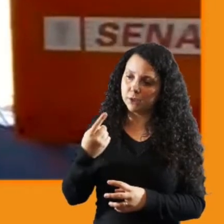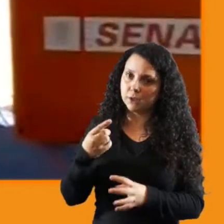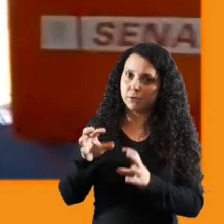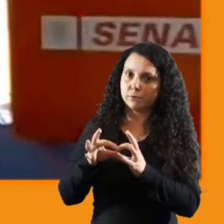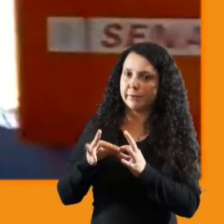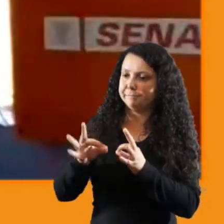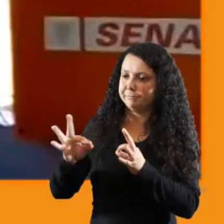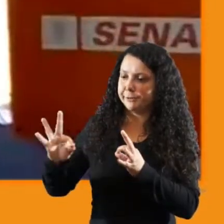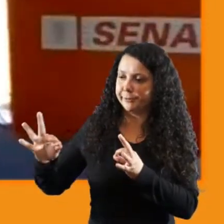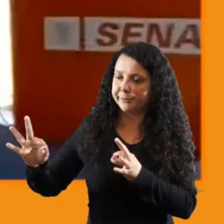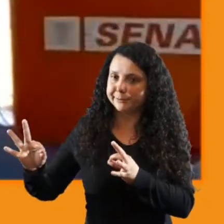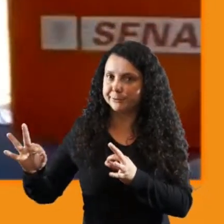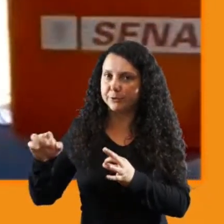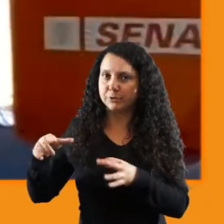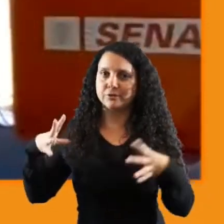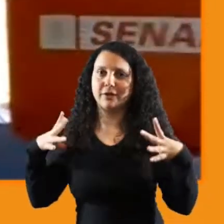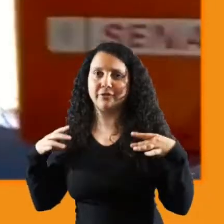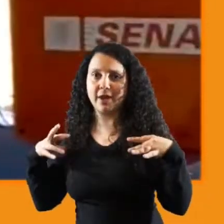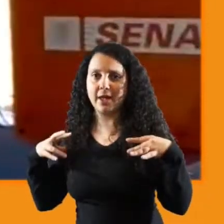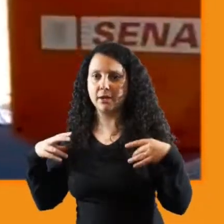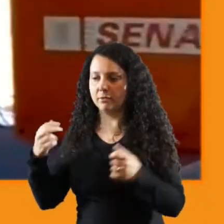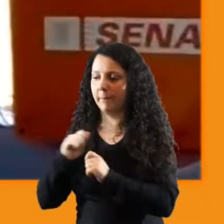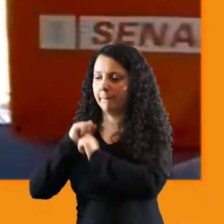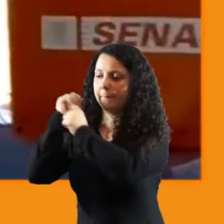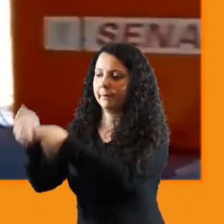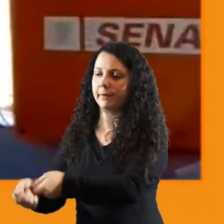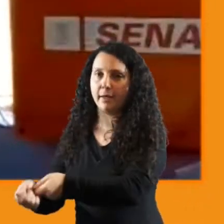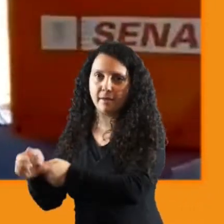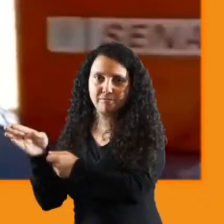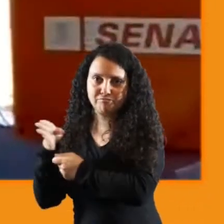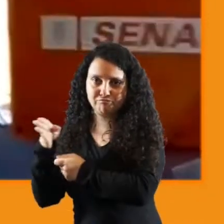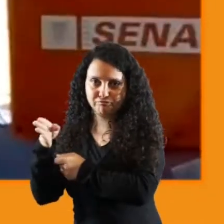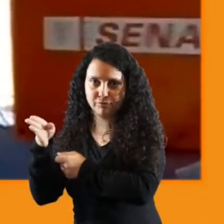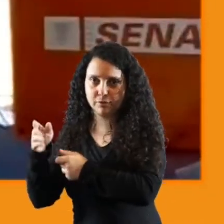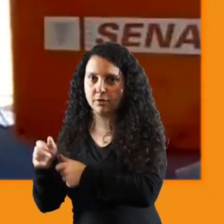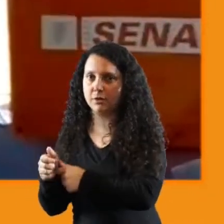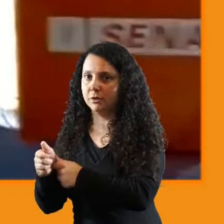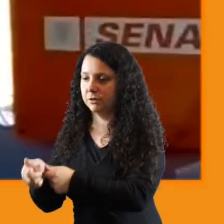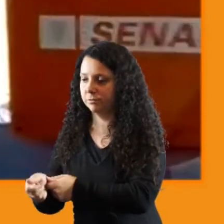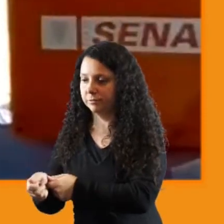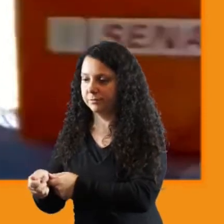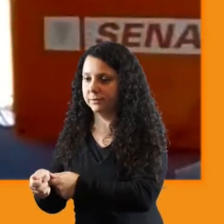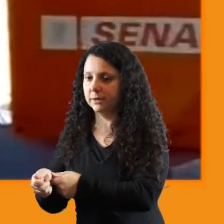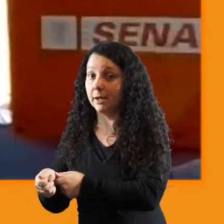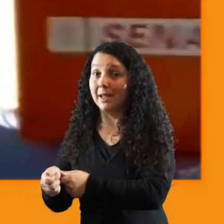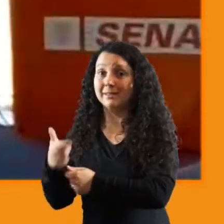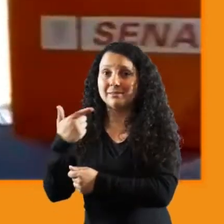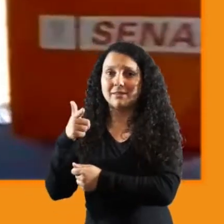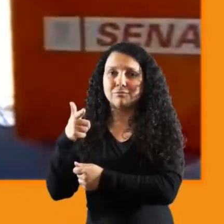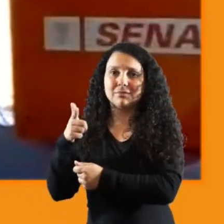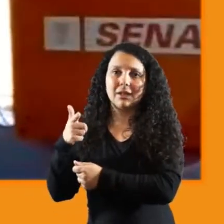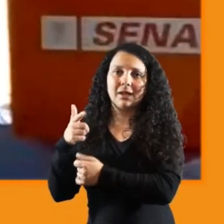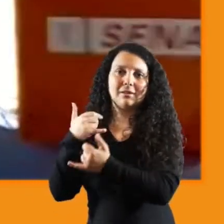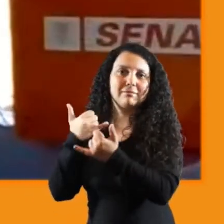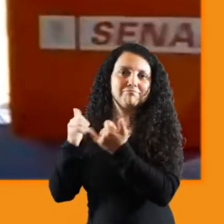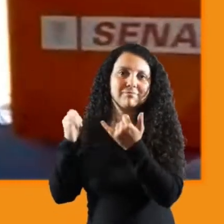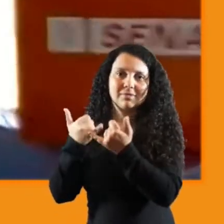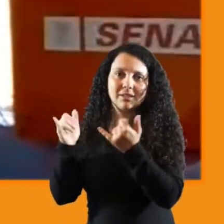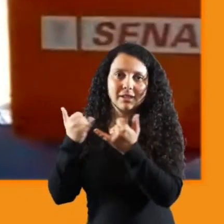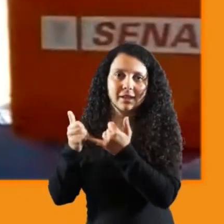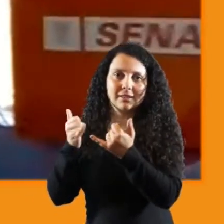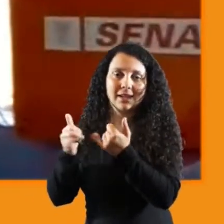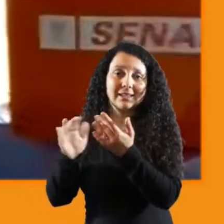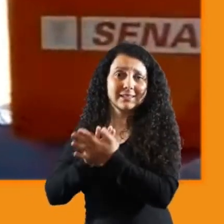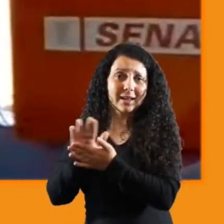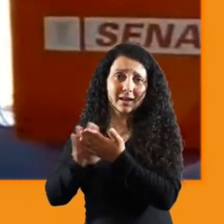férias, né, e pescar. E aí esse local lá isolado não tem acesso à energia elétrica, nada, mas aí